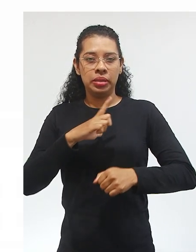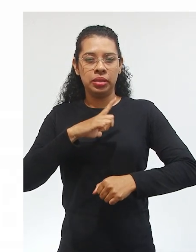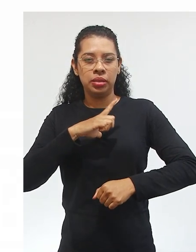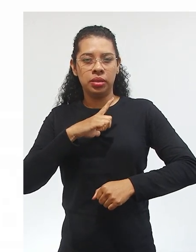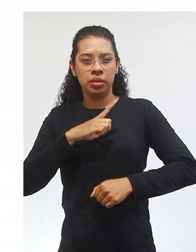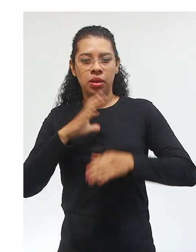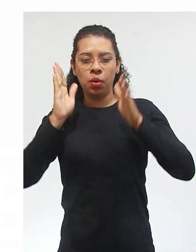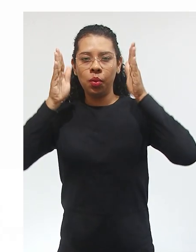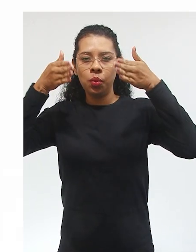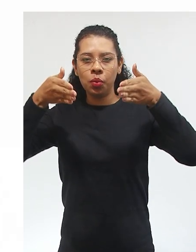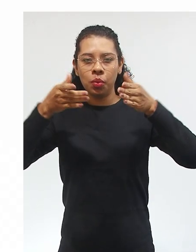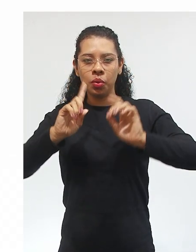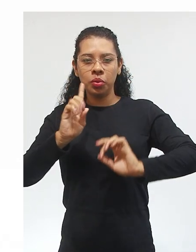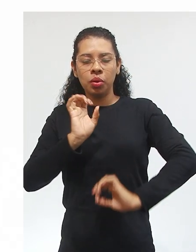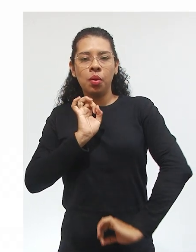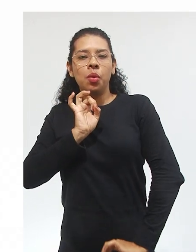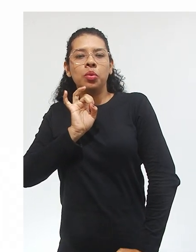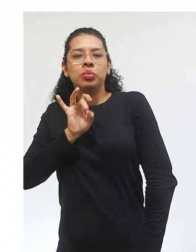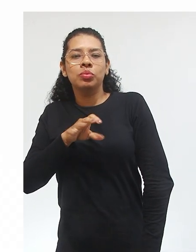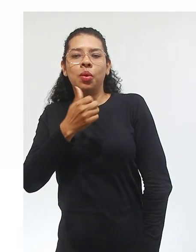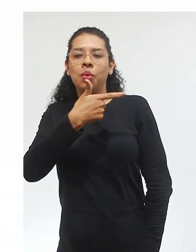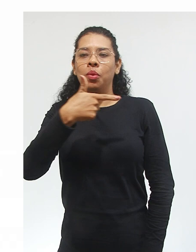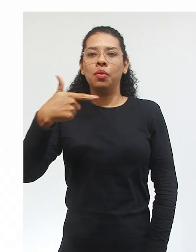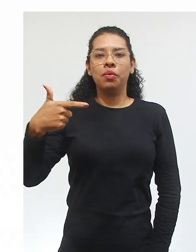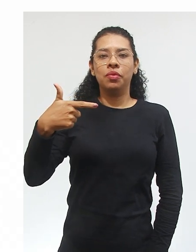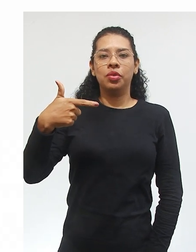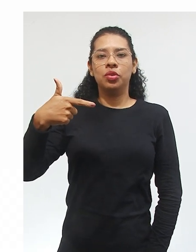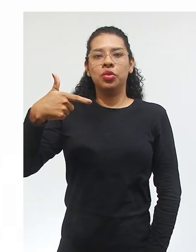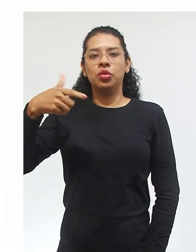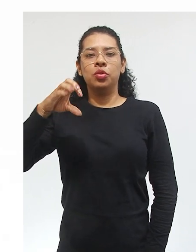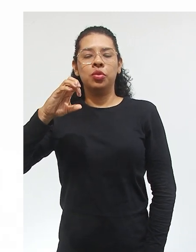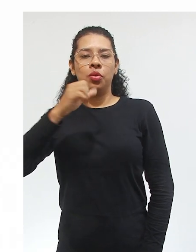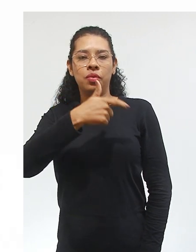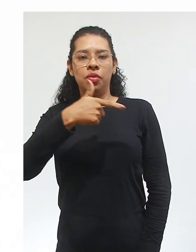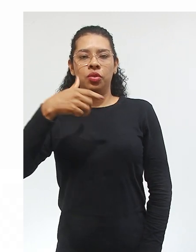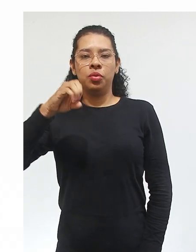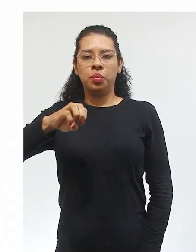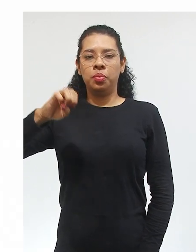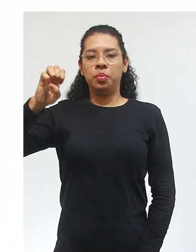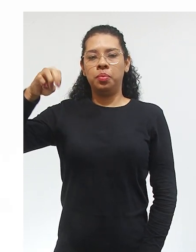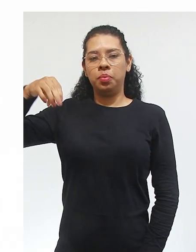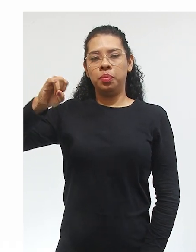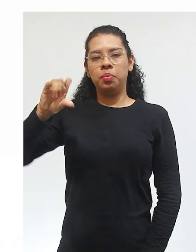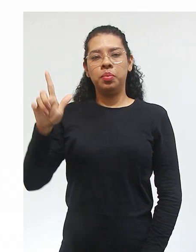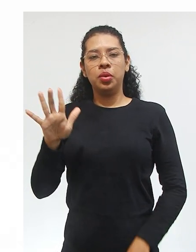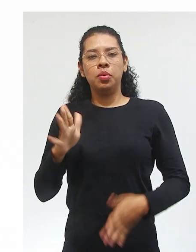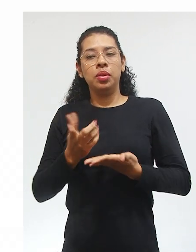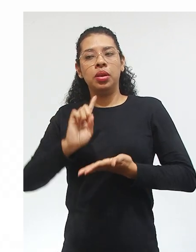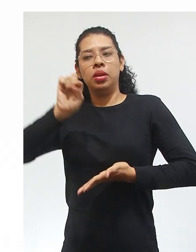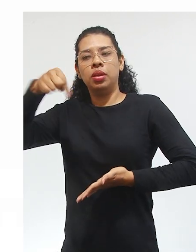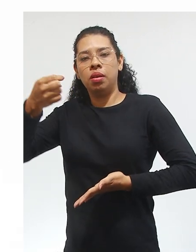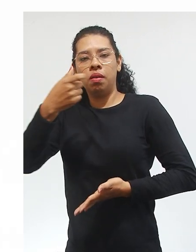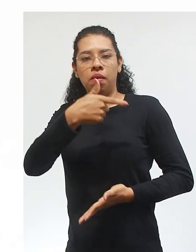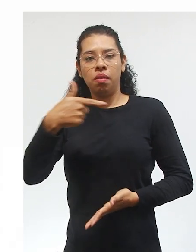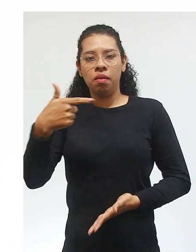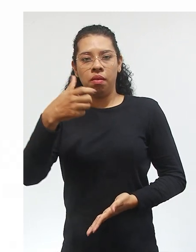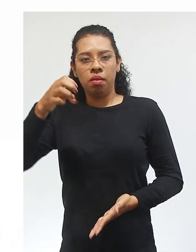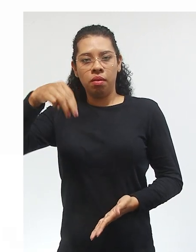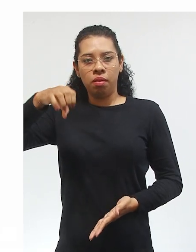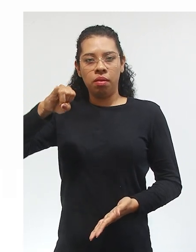aqui, por exemplo, 20 mil e aqui 22. Não, tem que ser 22 e 22. E como é que seria aqui, pessoal? Como é que eu